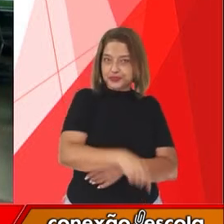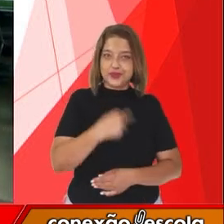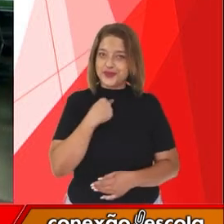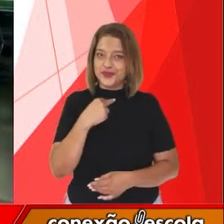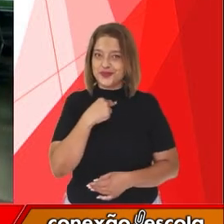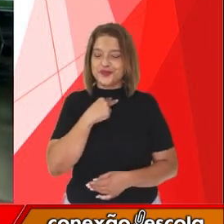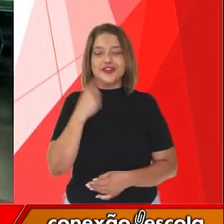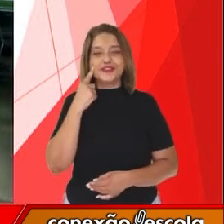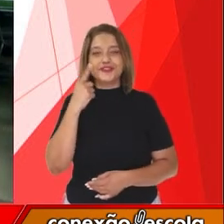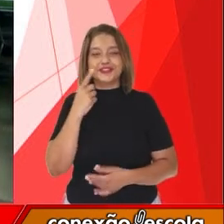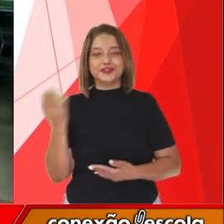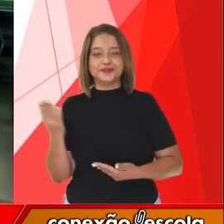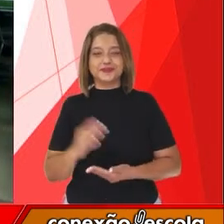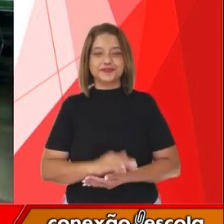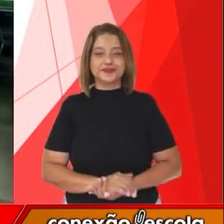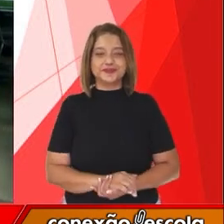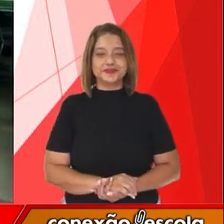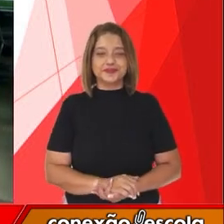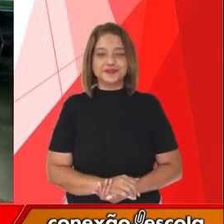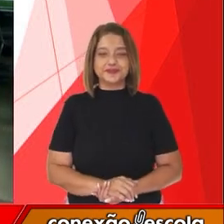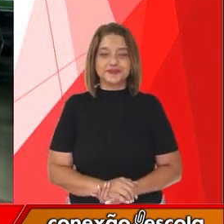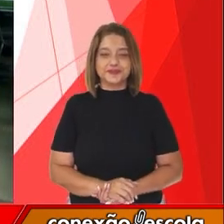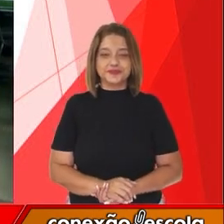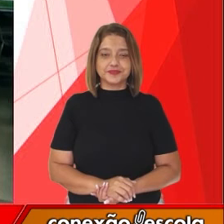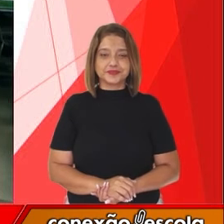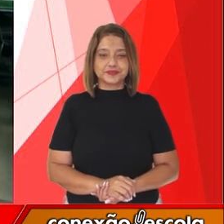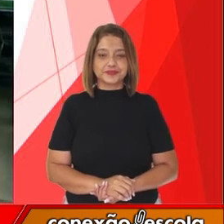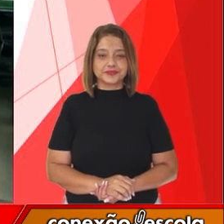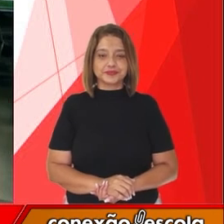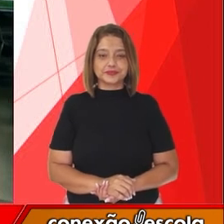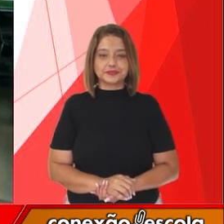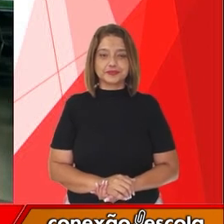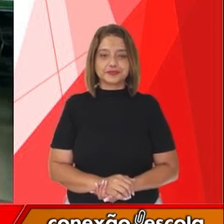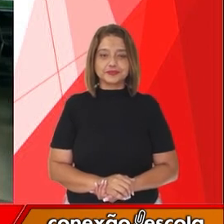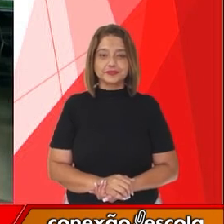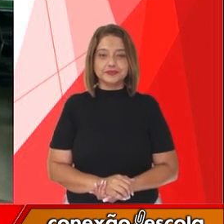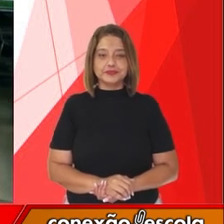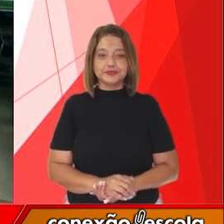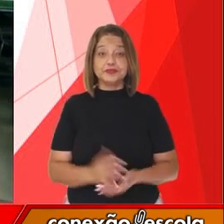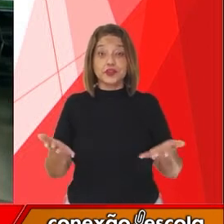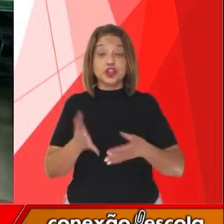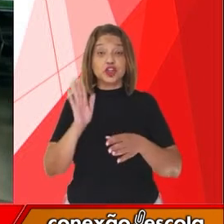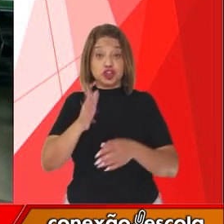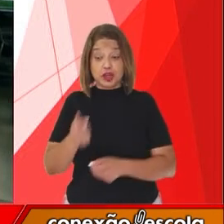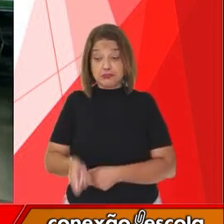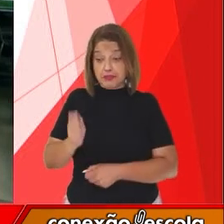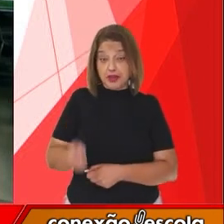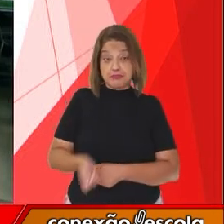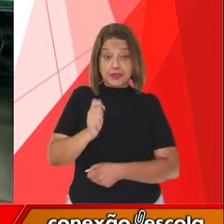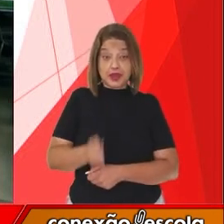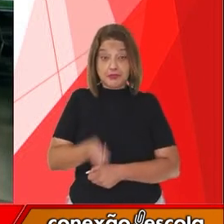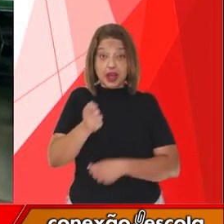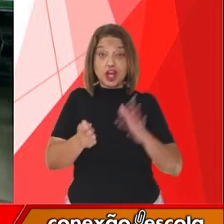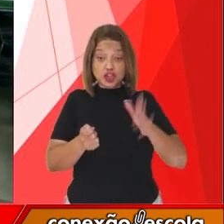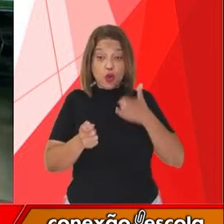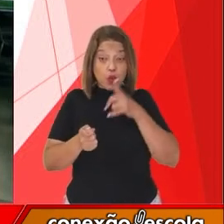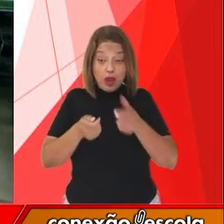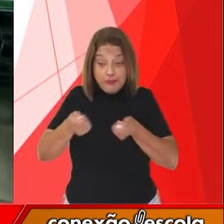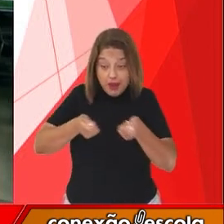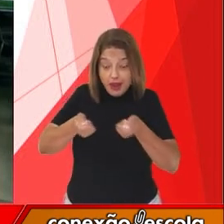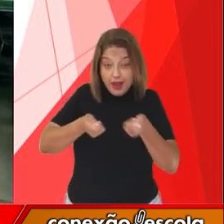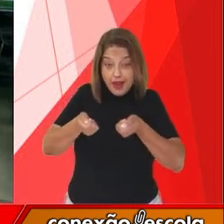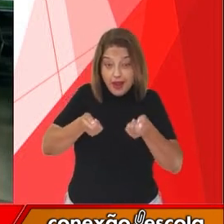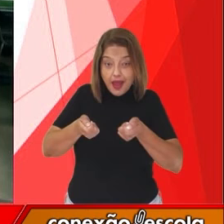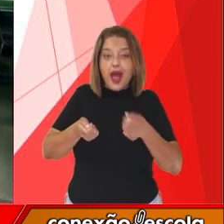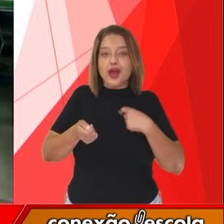tentar? Lá vamos nós. Peguei o tempo da minha bolinha, fixei o olho na minha